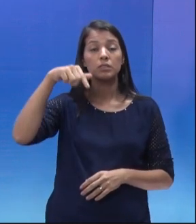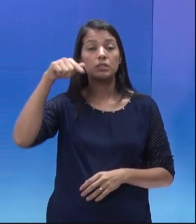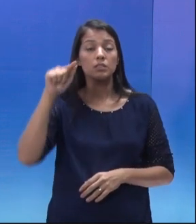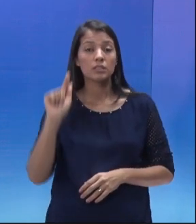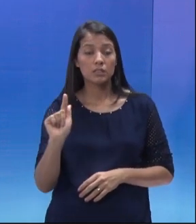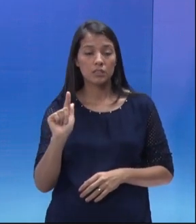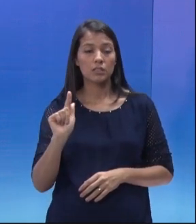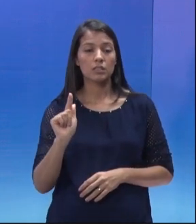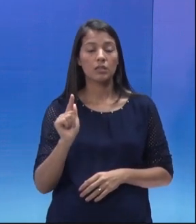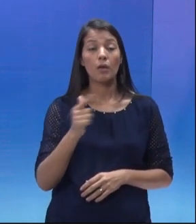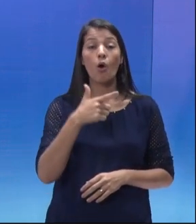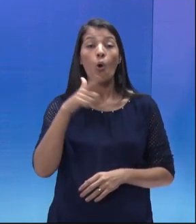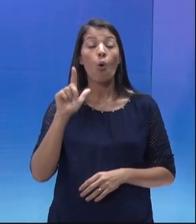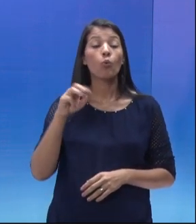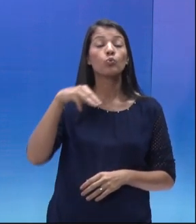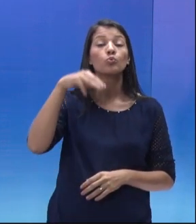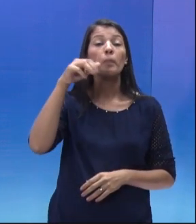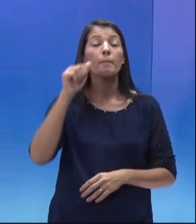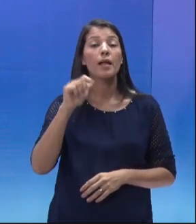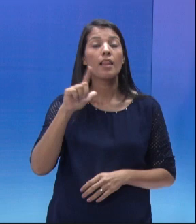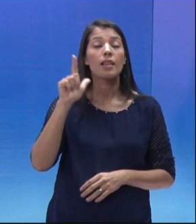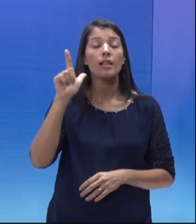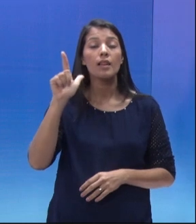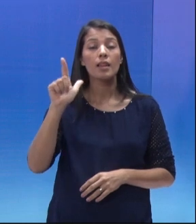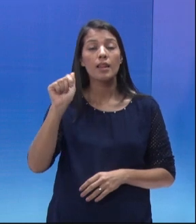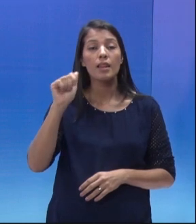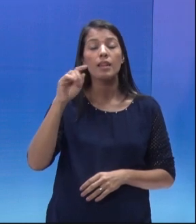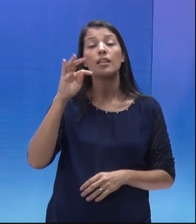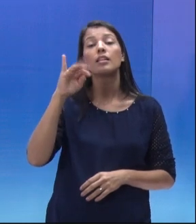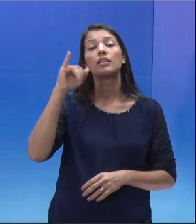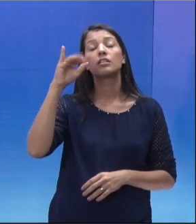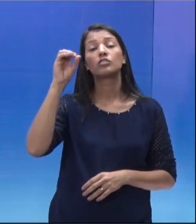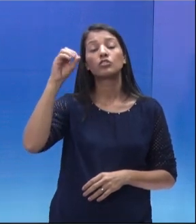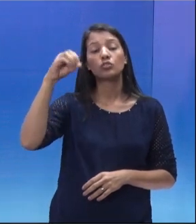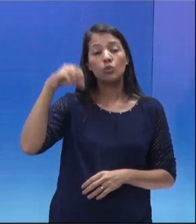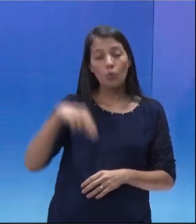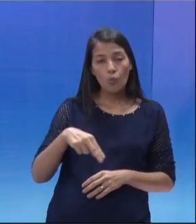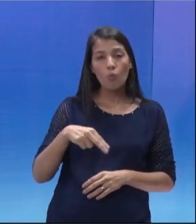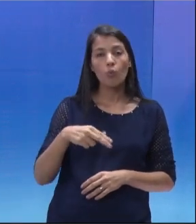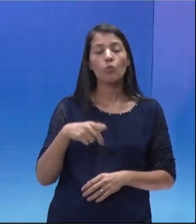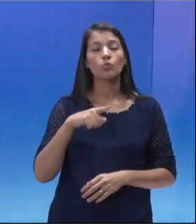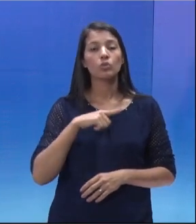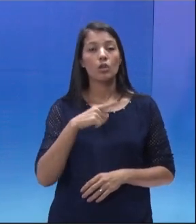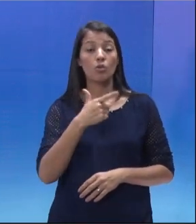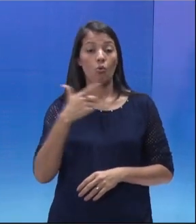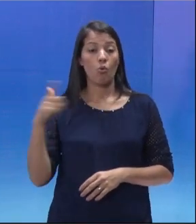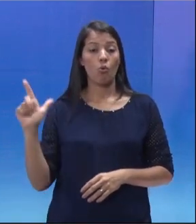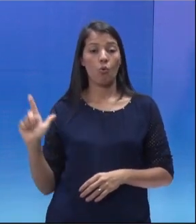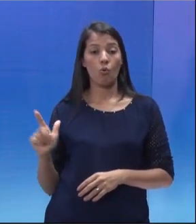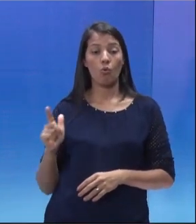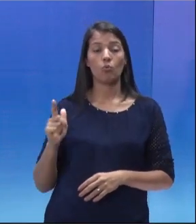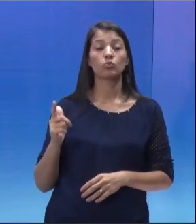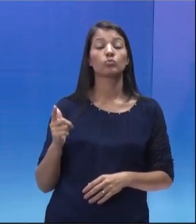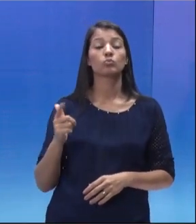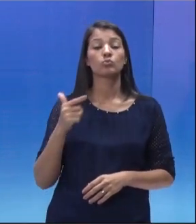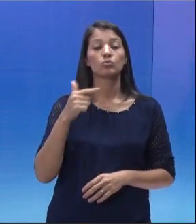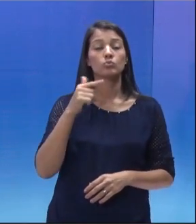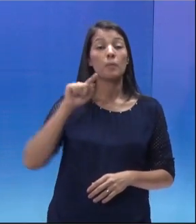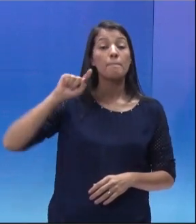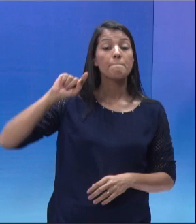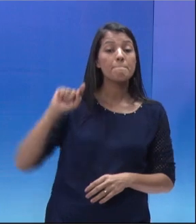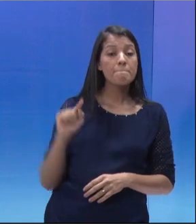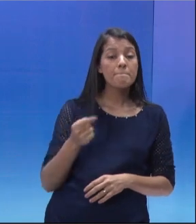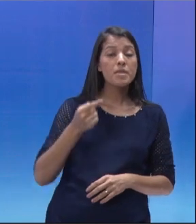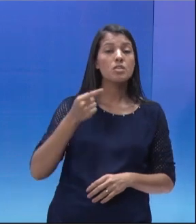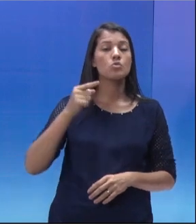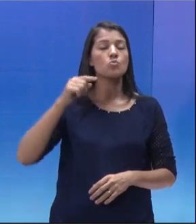malation, ele tem uma DL de 1000 mg por quilo de rato. E por fim a atrazina, com 3.100 mg por quilo de